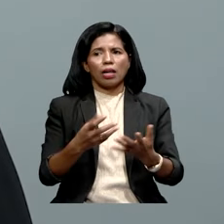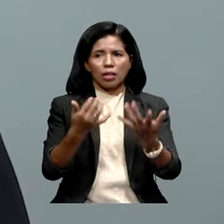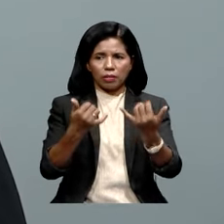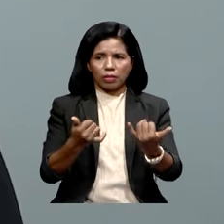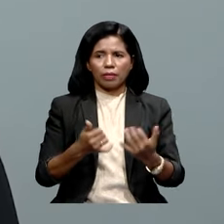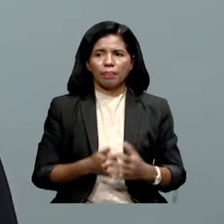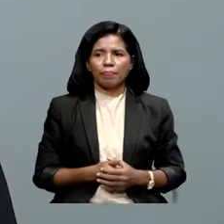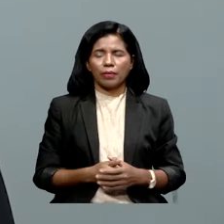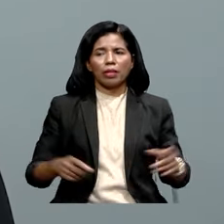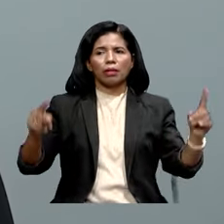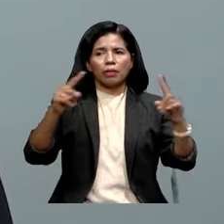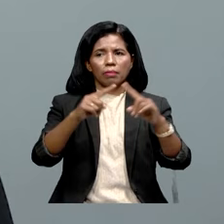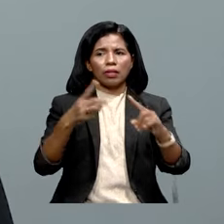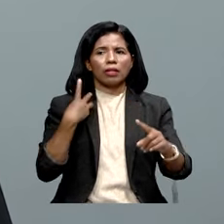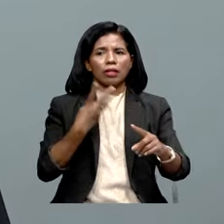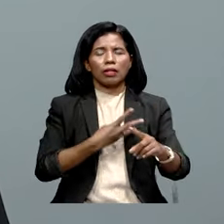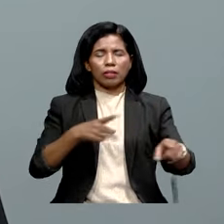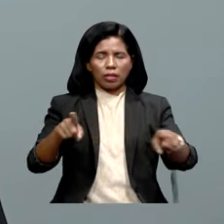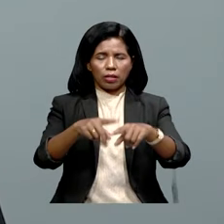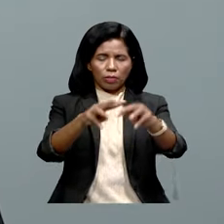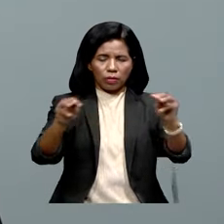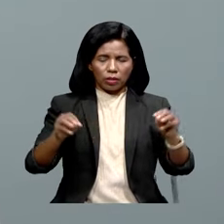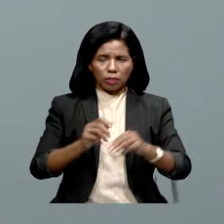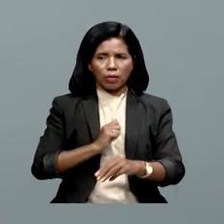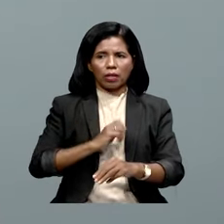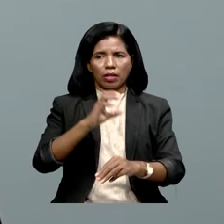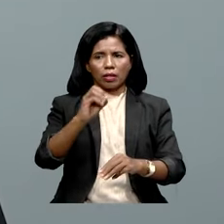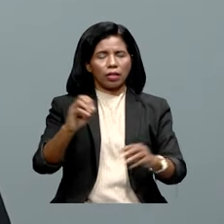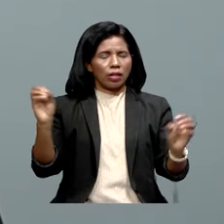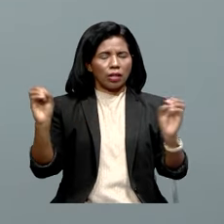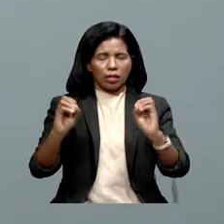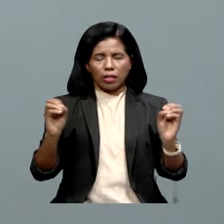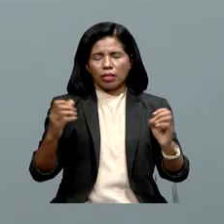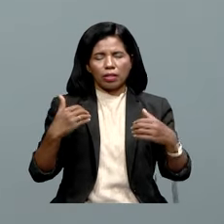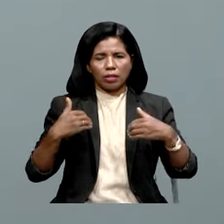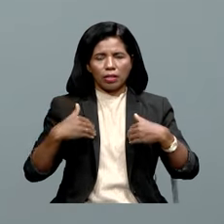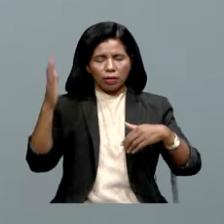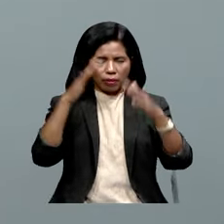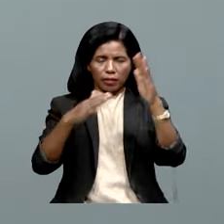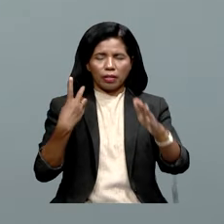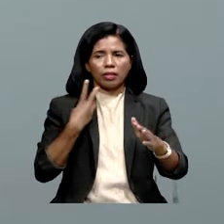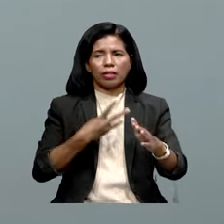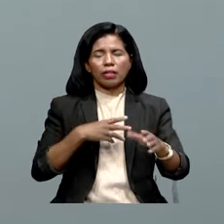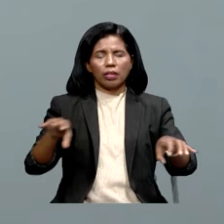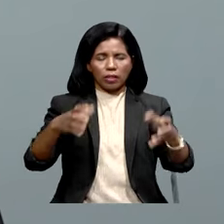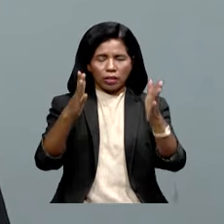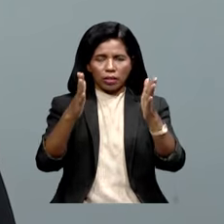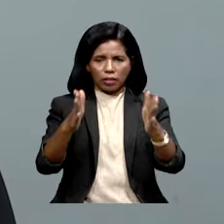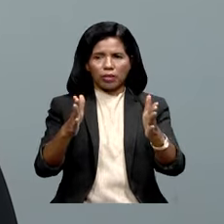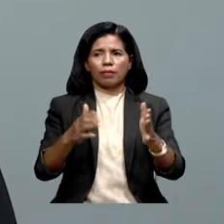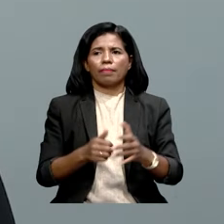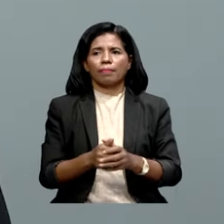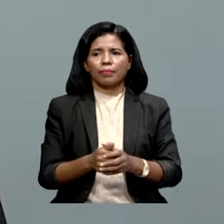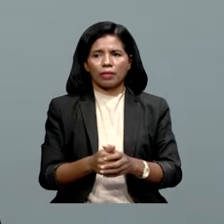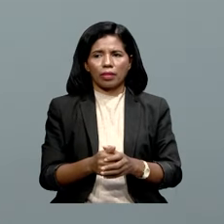nene, vai ita nessa município em Naro, né, lá ia questão. Também, e da reca de ter funcionários ser nene, ne